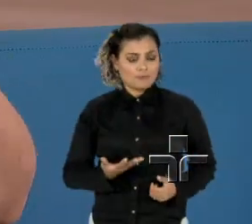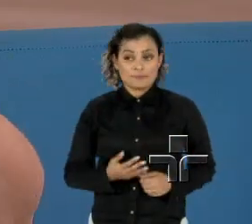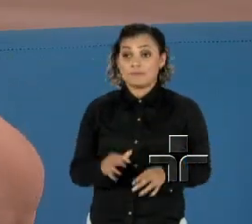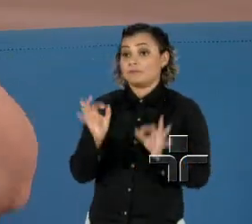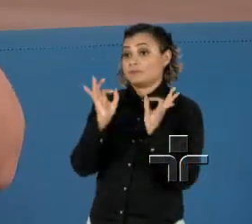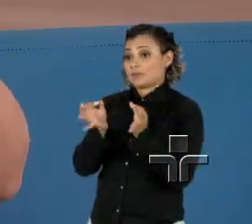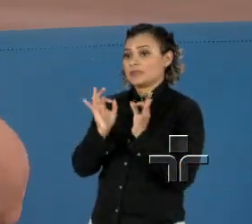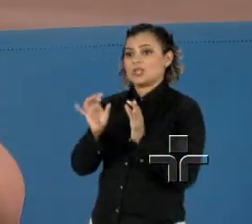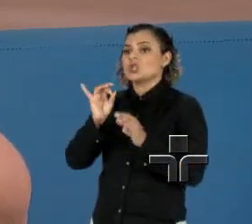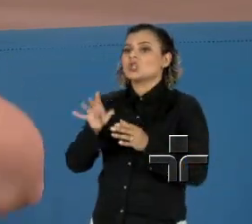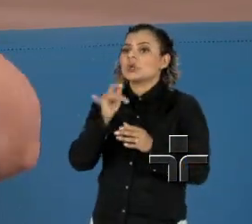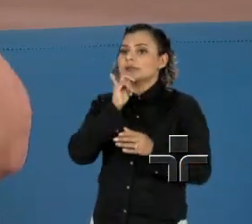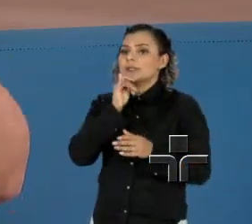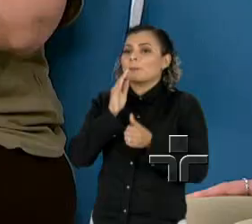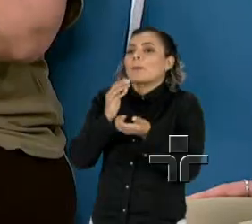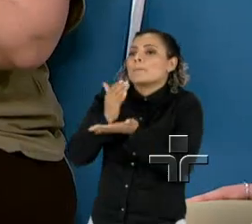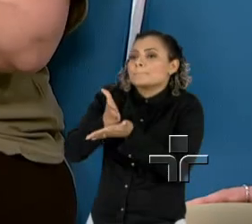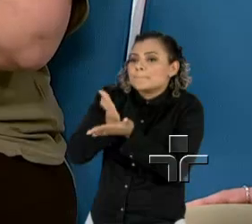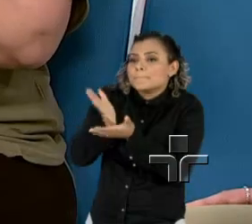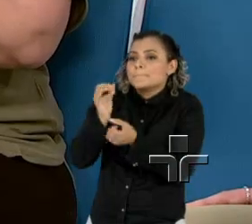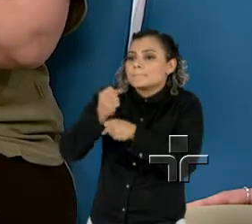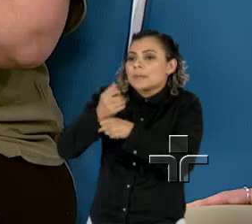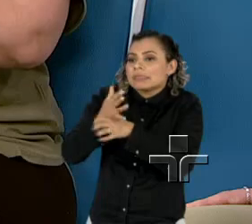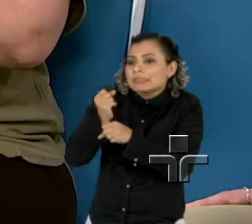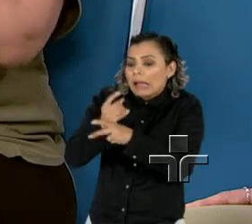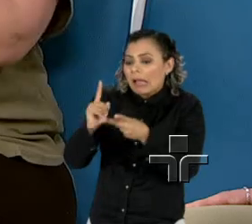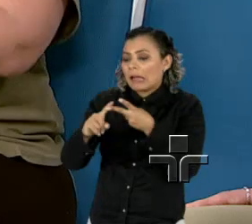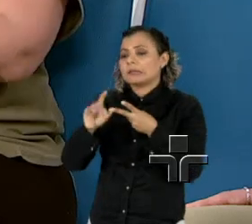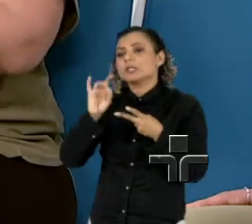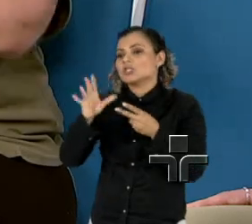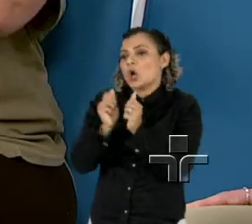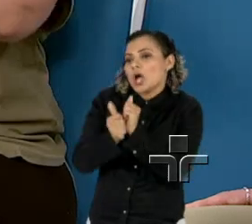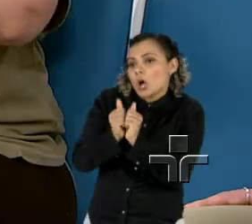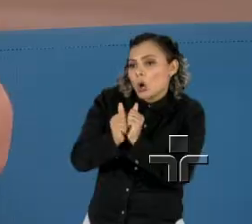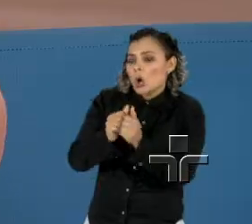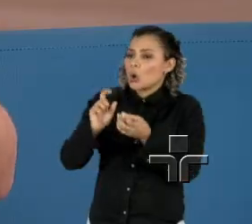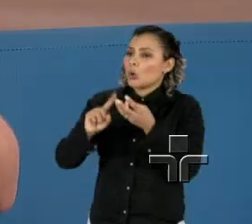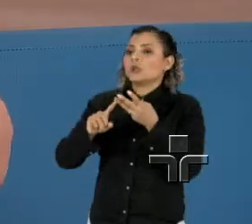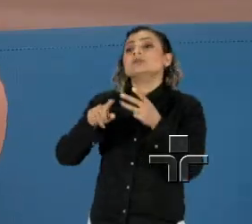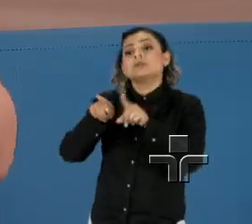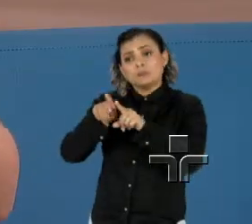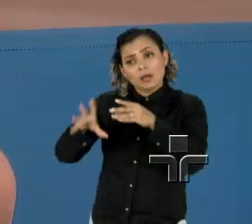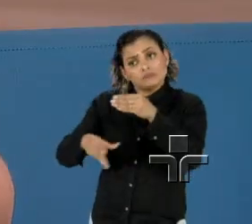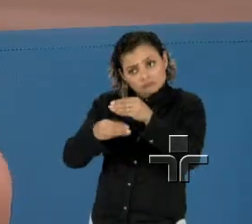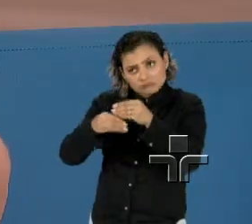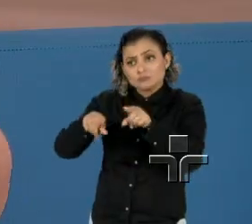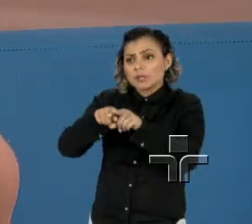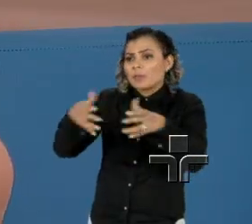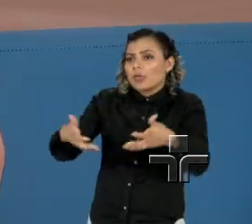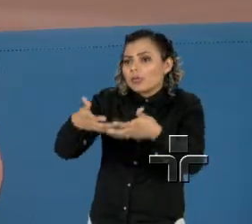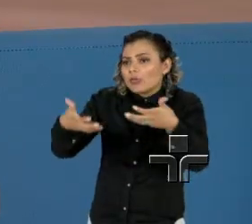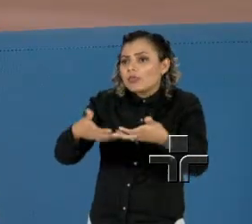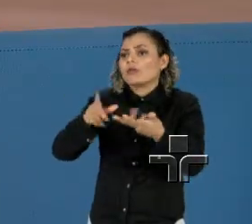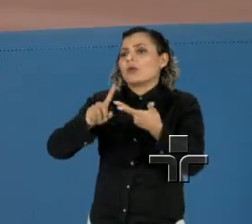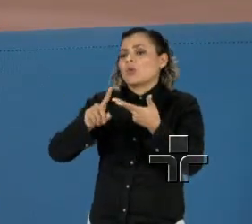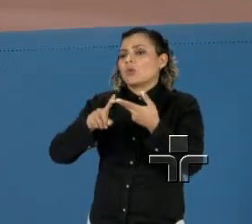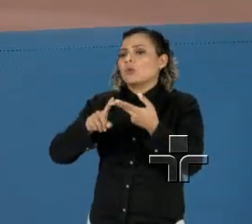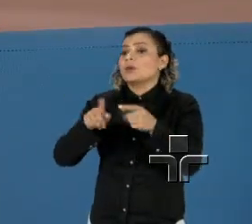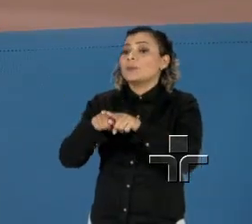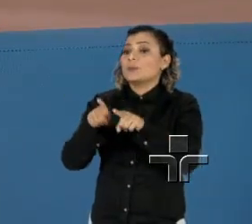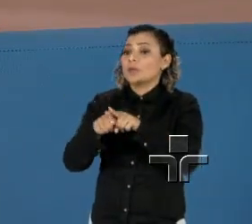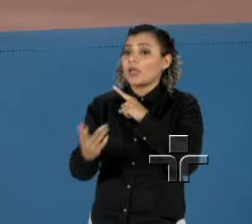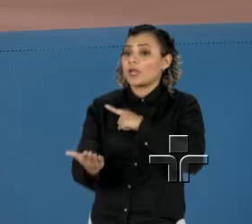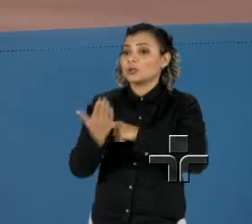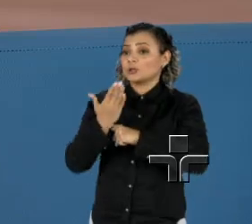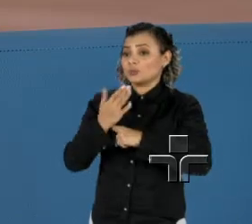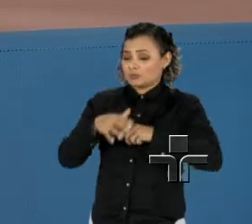o carboidrato, não só a batata, só o arroz, mas sim acrescentar os legumes, porque aí prende o intestino